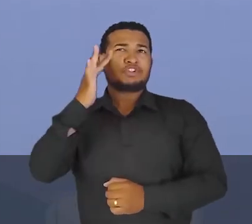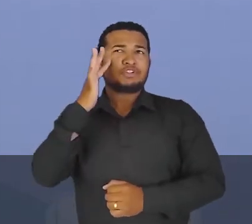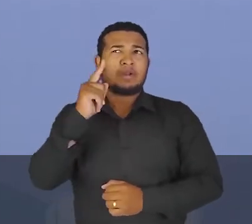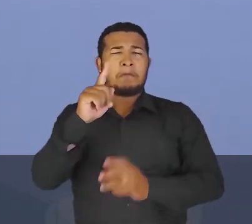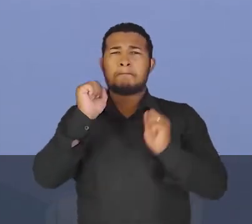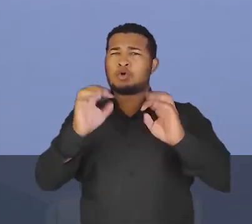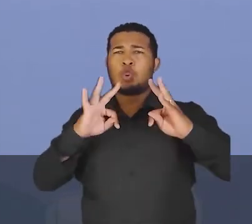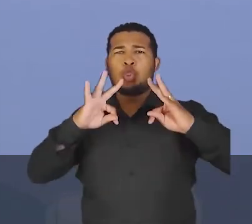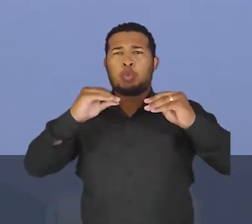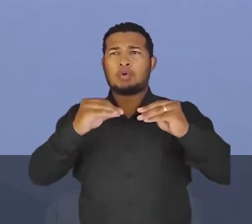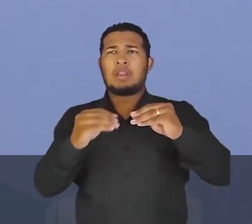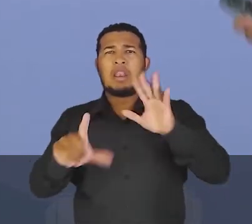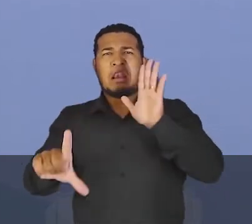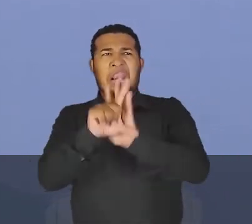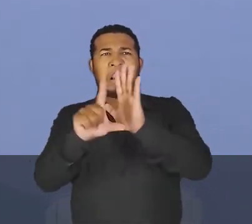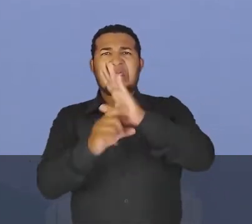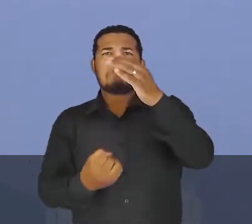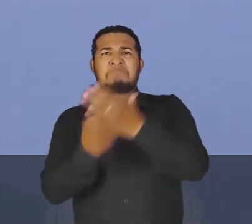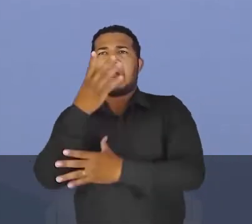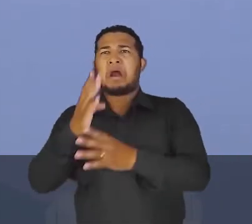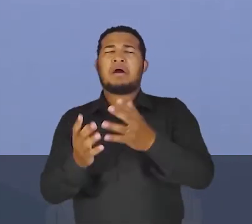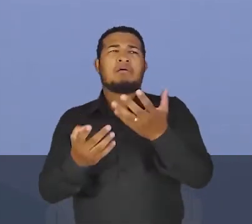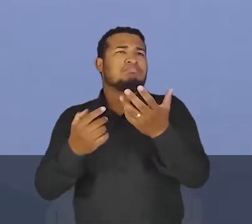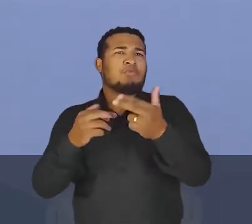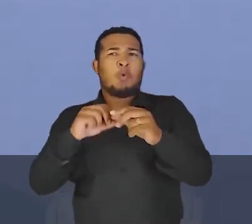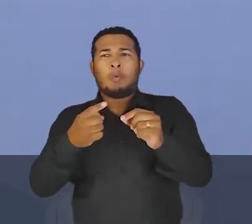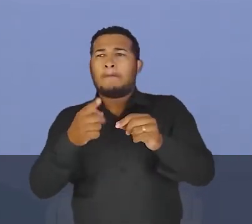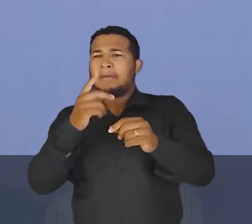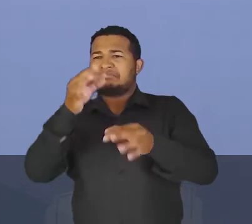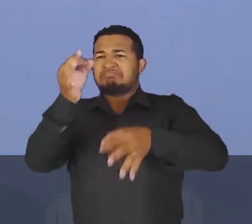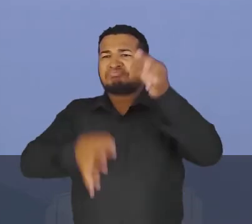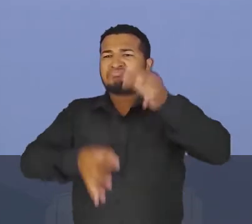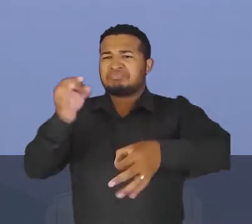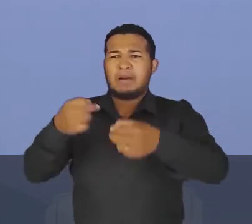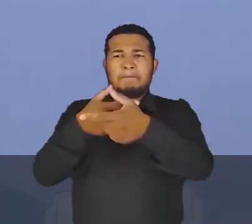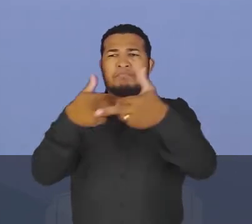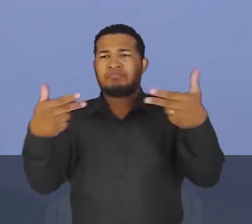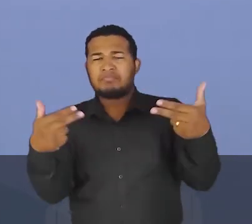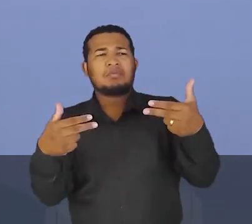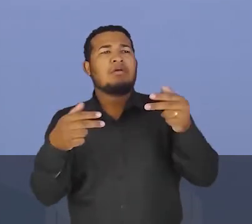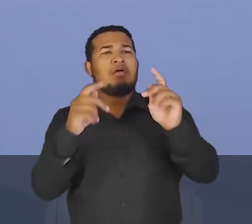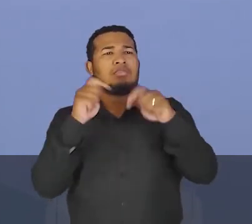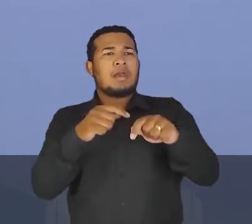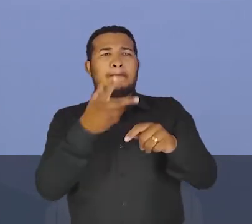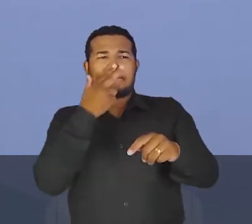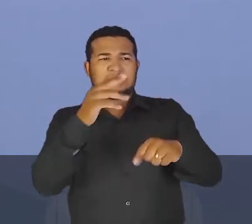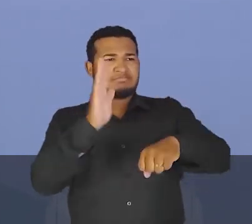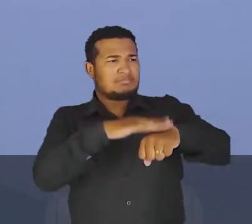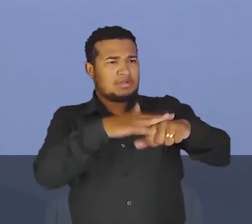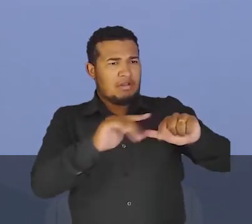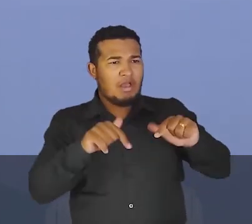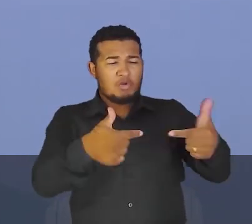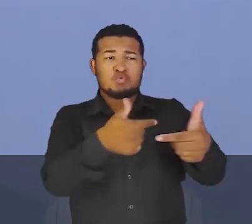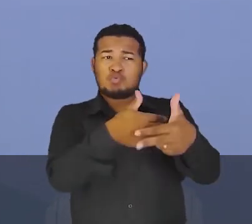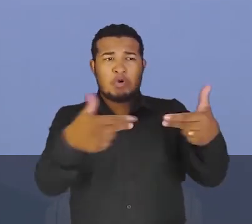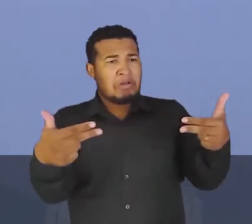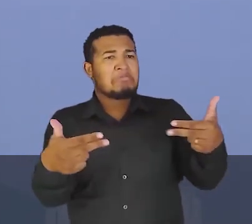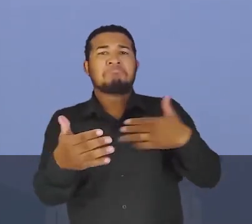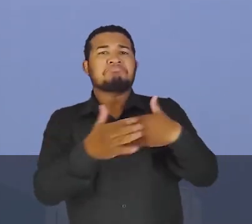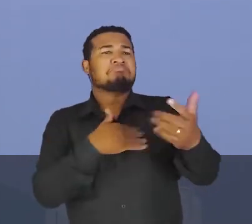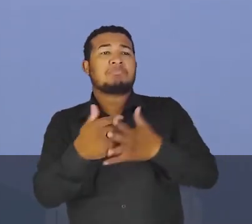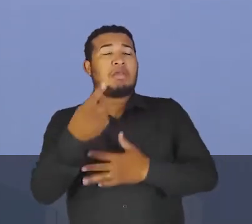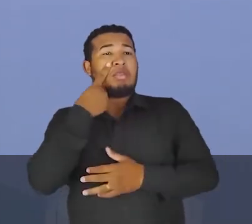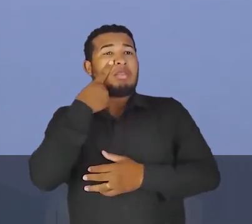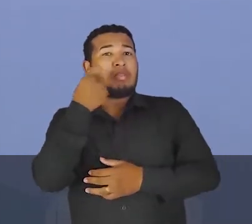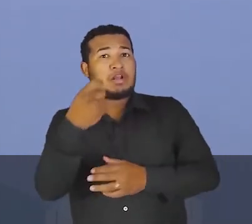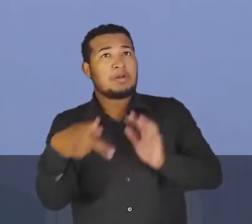fazer tudo, criar a lei que ele quisesse, pudesse julgar as leis do jeito que ele quisesse, pudesse fazer um ato qualquer que tivesse no